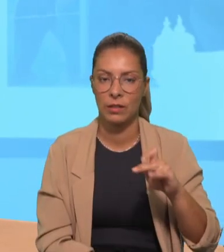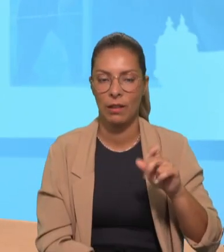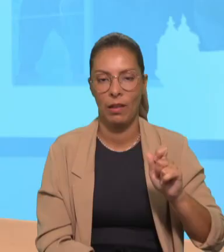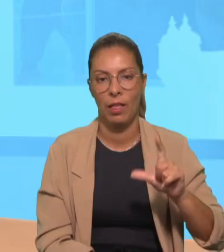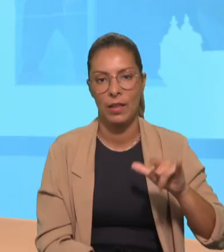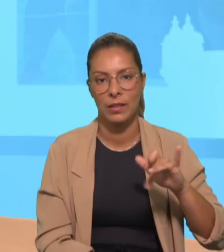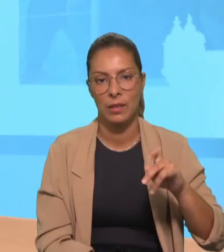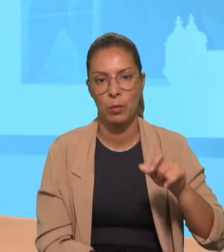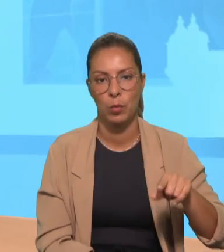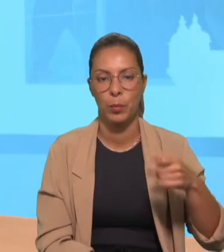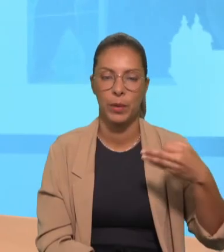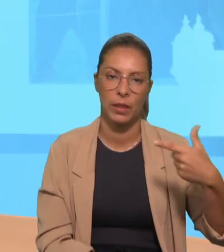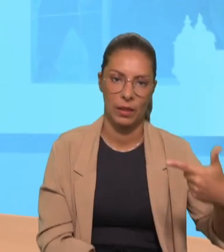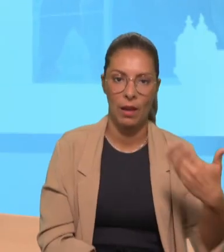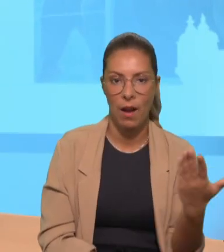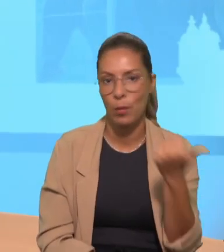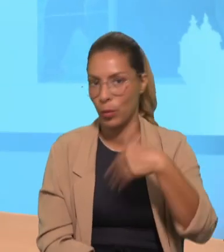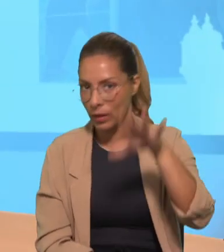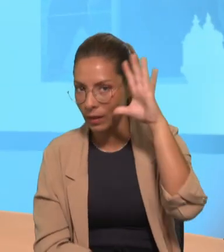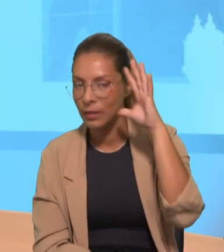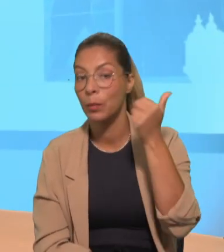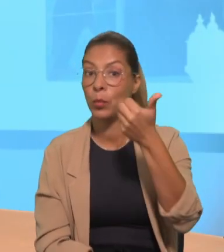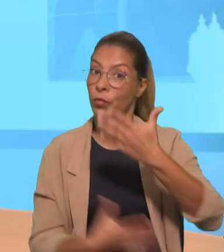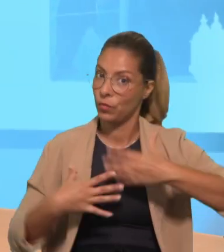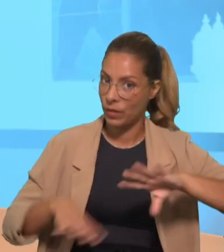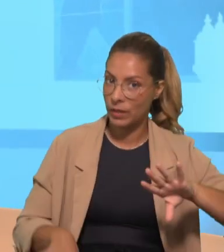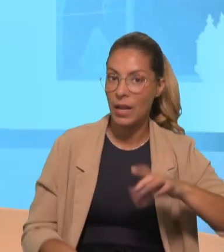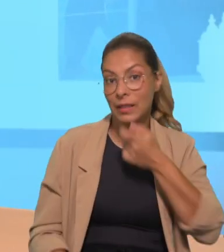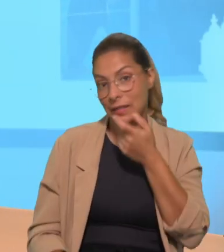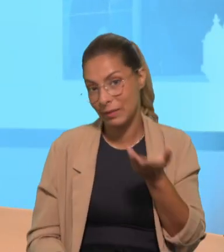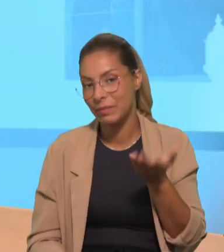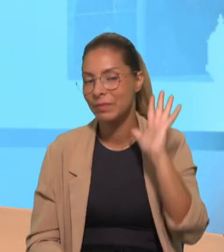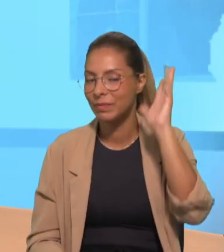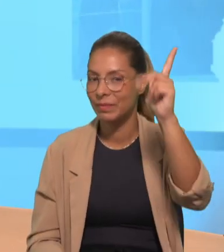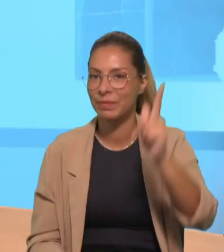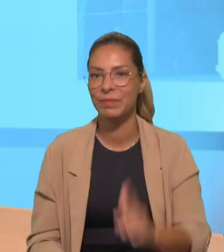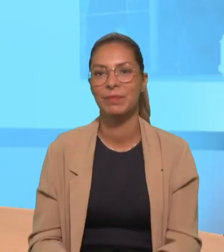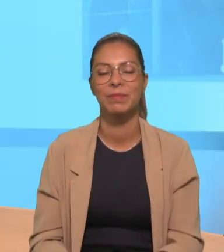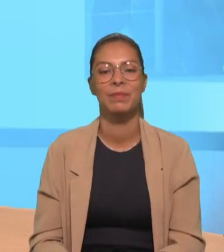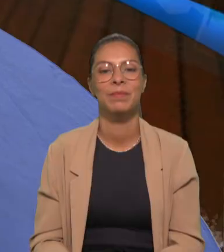agência.eclesia.pt. Desejamos-lhe uma excelente tarde, boas férias, se for o caso. Até amanhã, se Deus quiser.